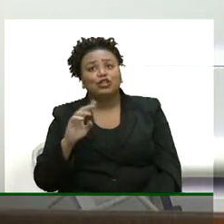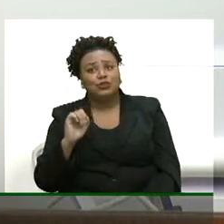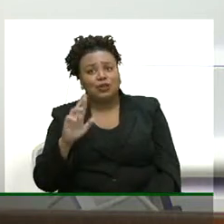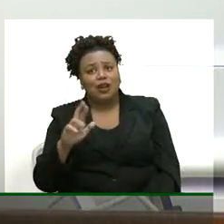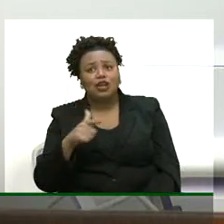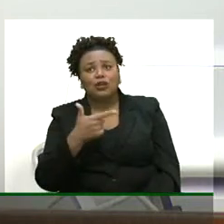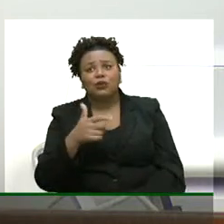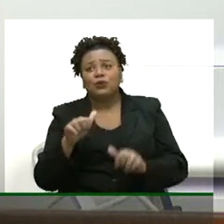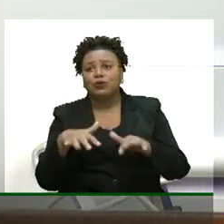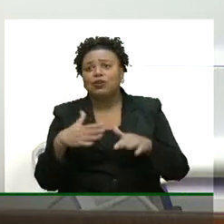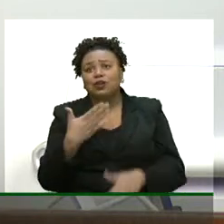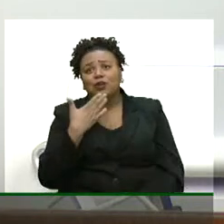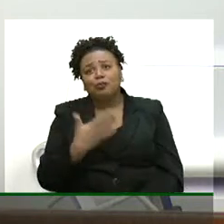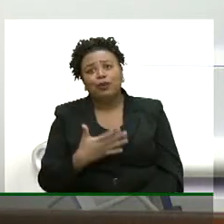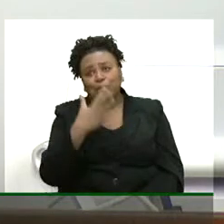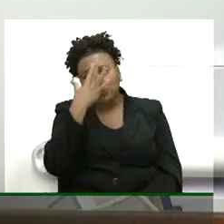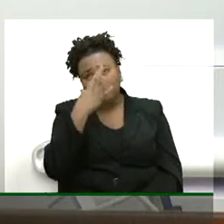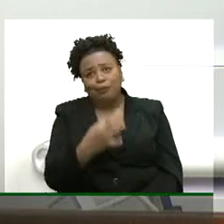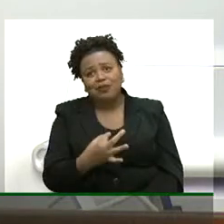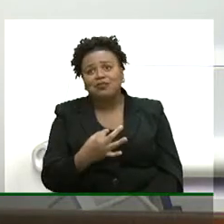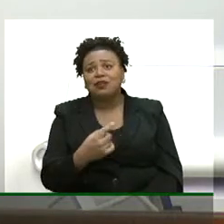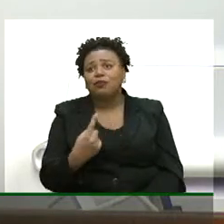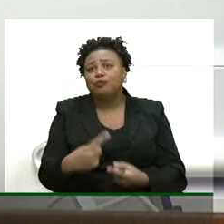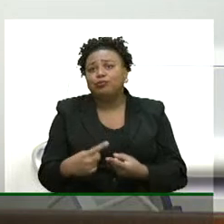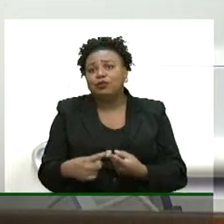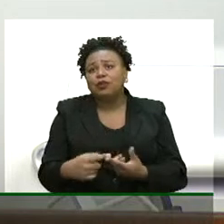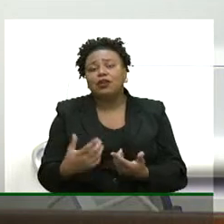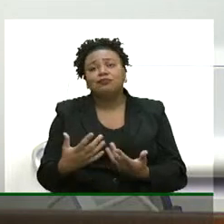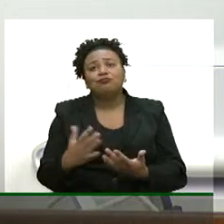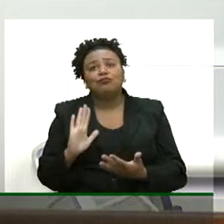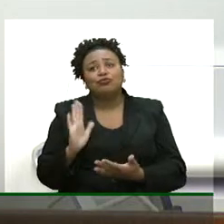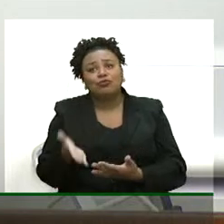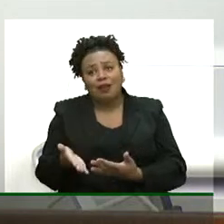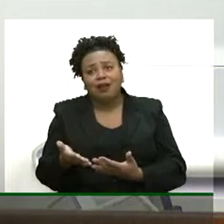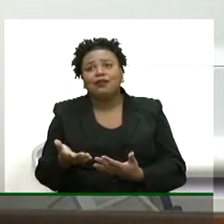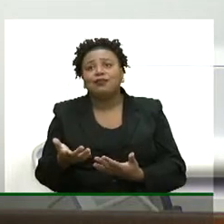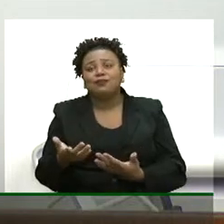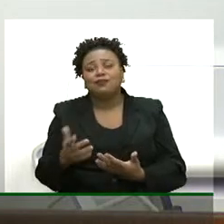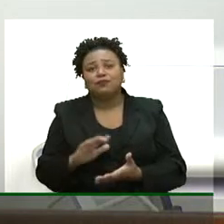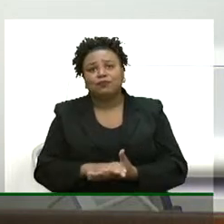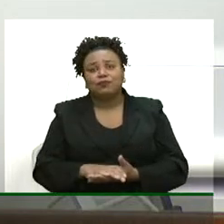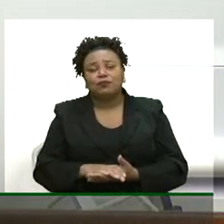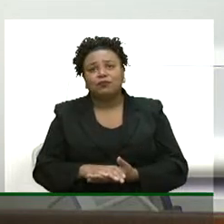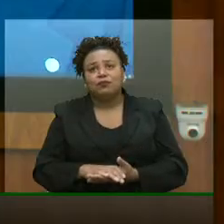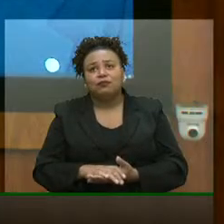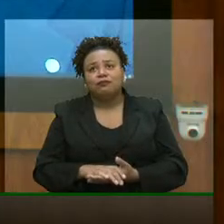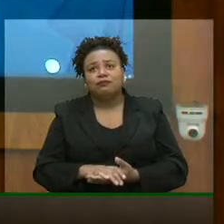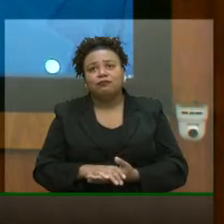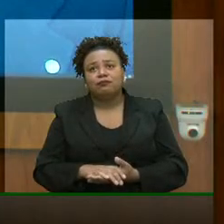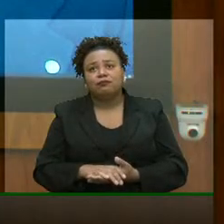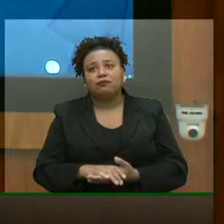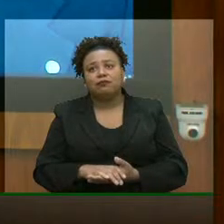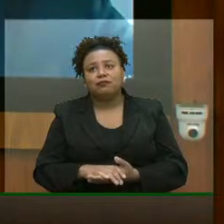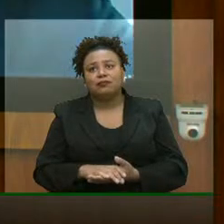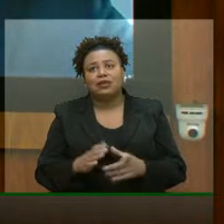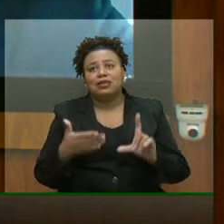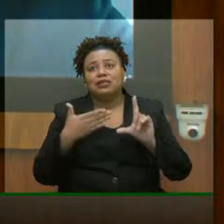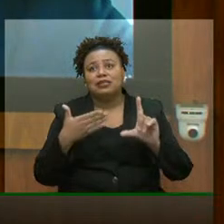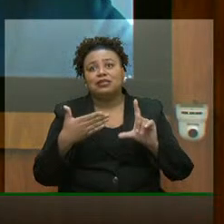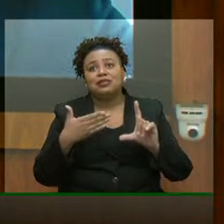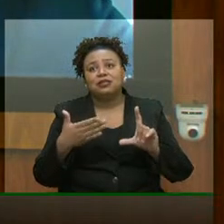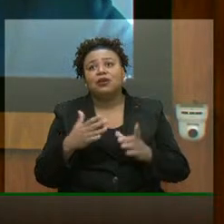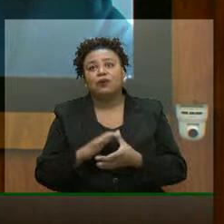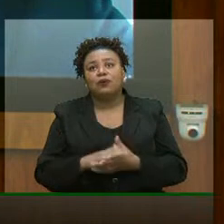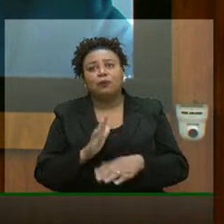outras sessões, então peço só a sua compreensão aí, porque acabamos já passando a ordem. Sessão virtual, presidente, estamos